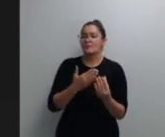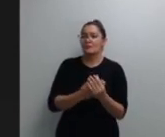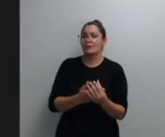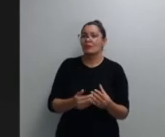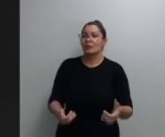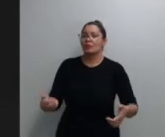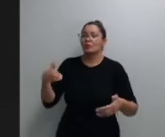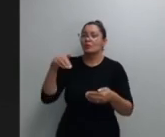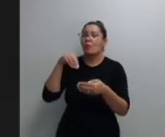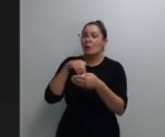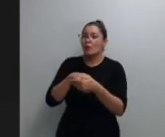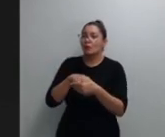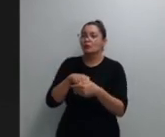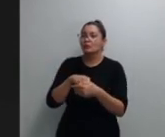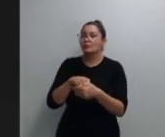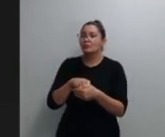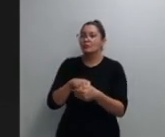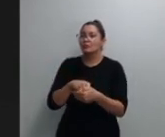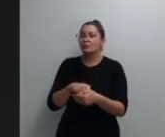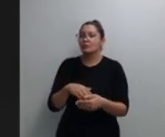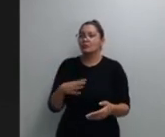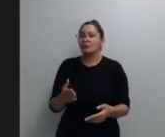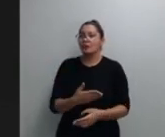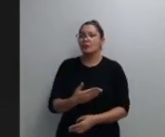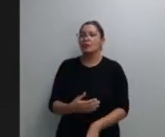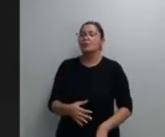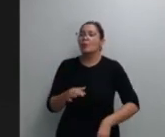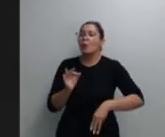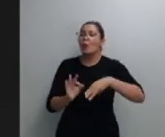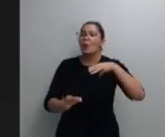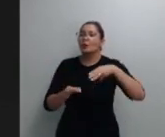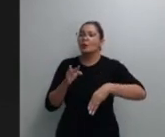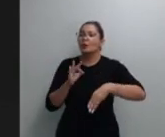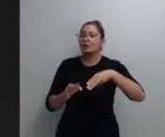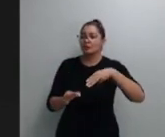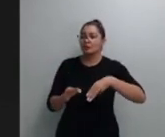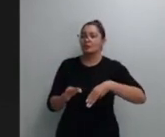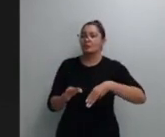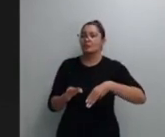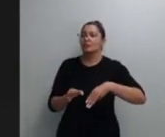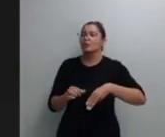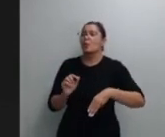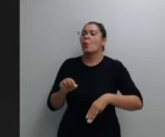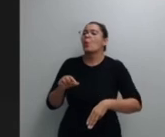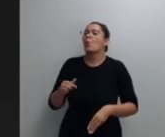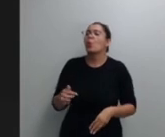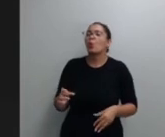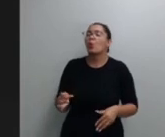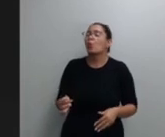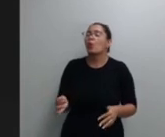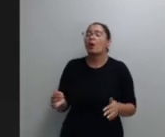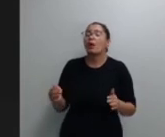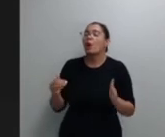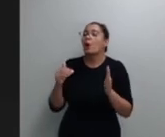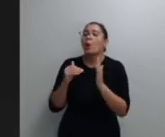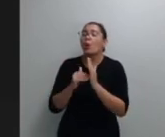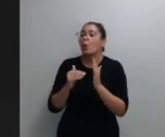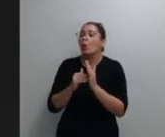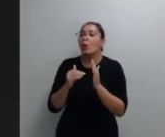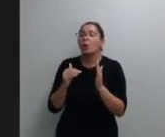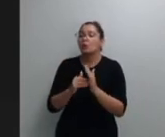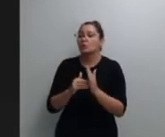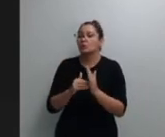relator vencido o ministro Napoleão Maia presidente e o último vossa excelência vossa excelência aplicou